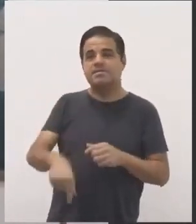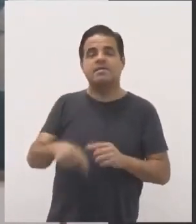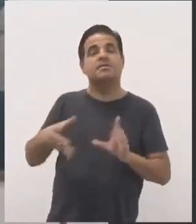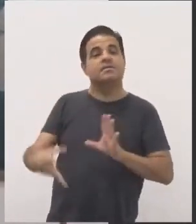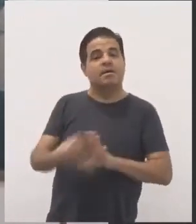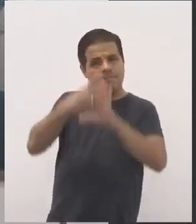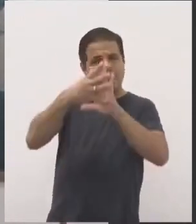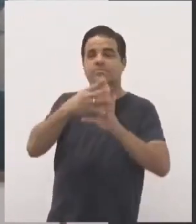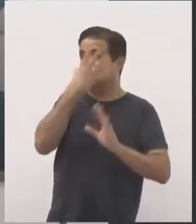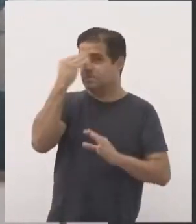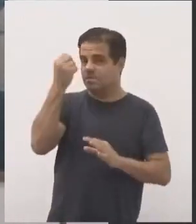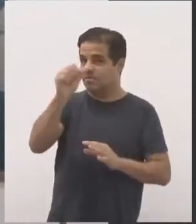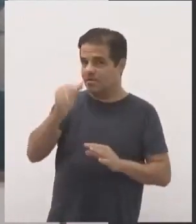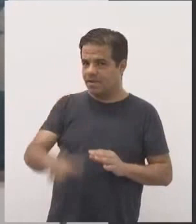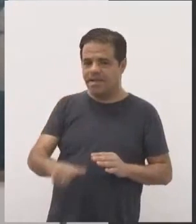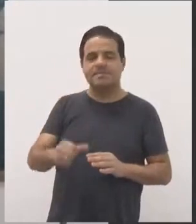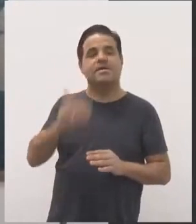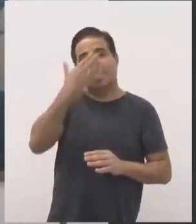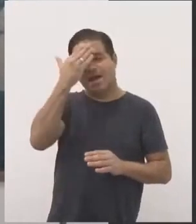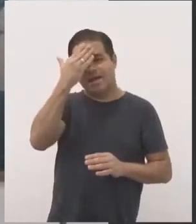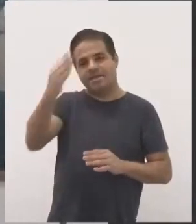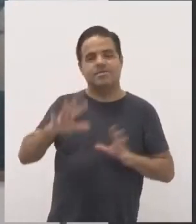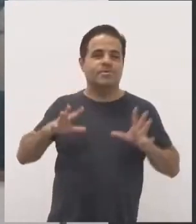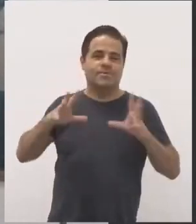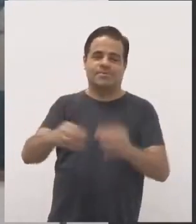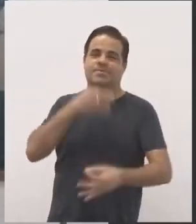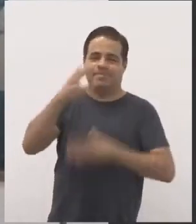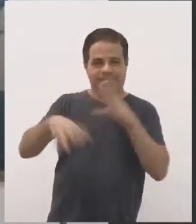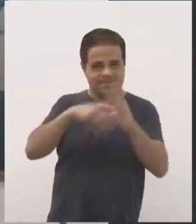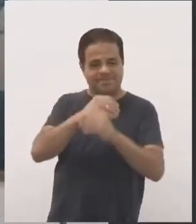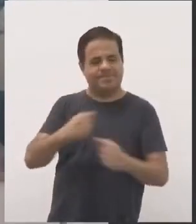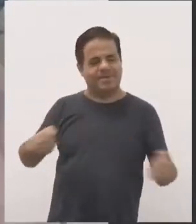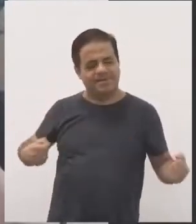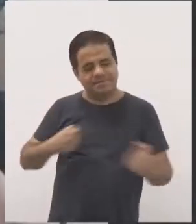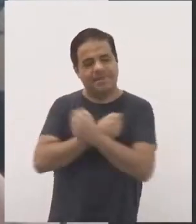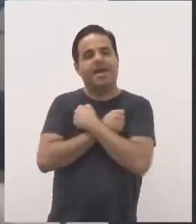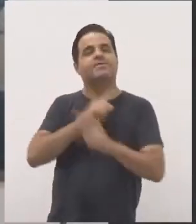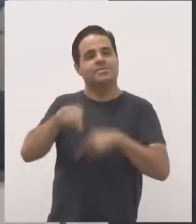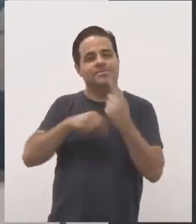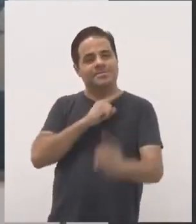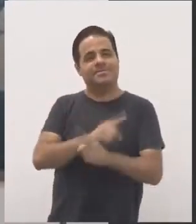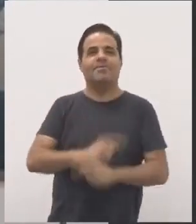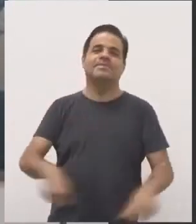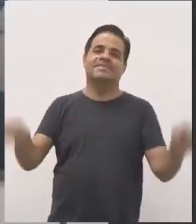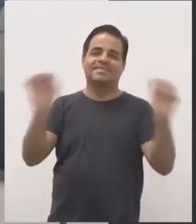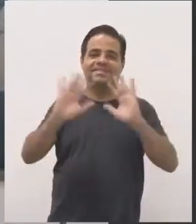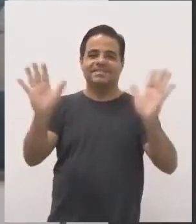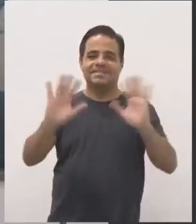pauta, e eu agradeço imensamente a contribuição de todos, tá? Um grande abraço e até mais. Tchau, tchau.